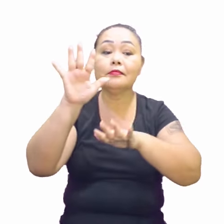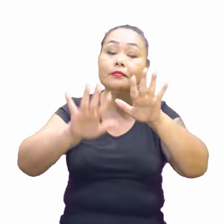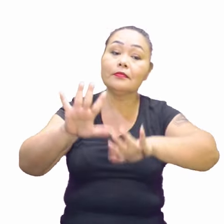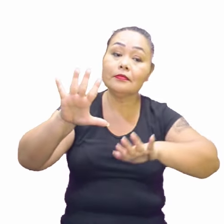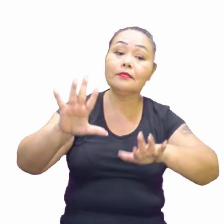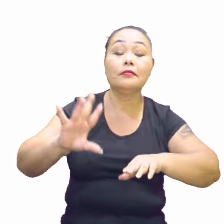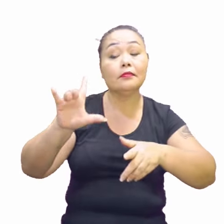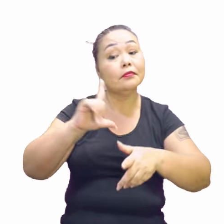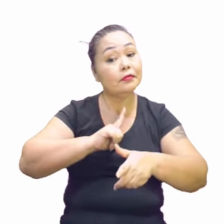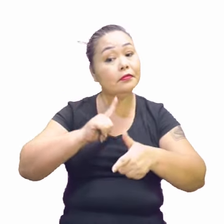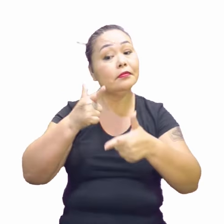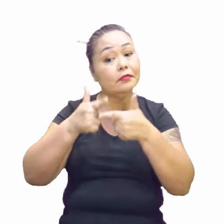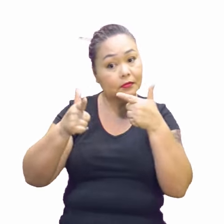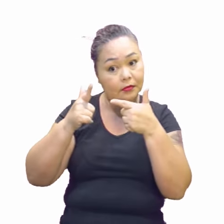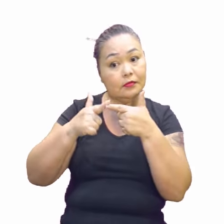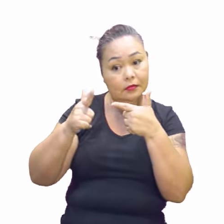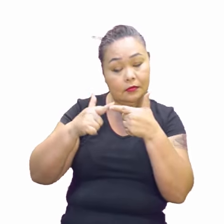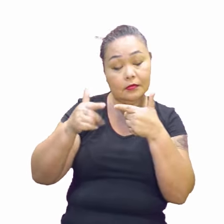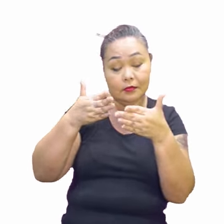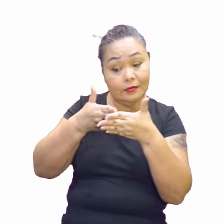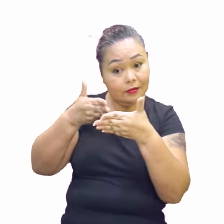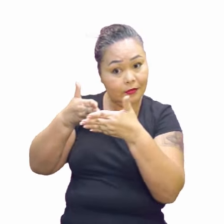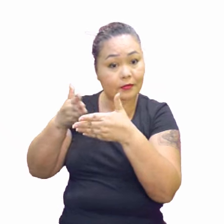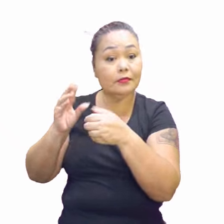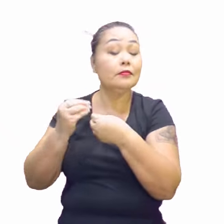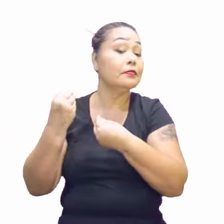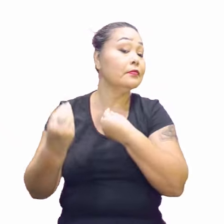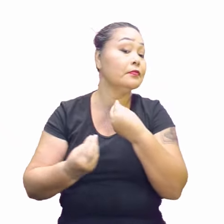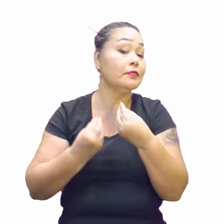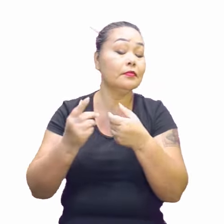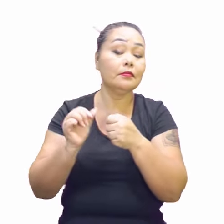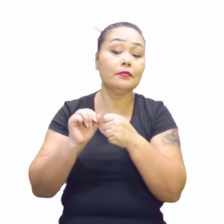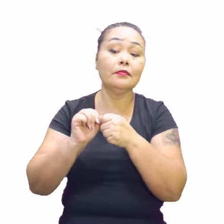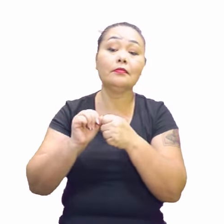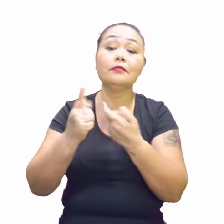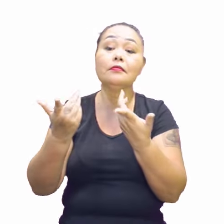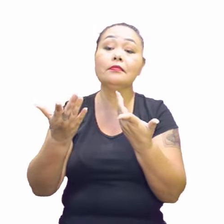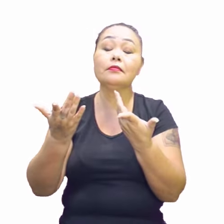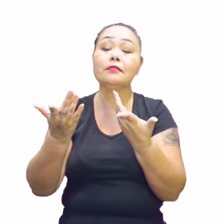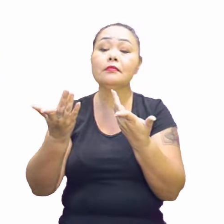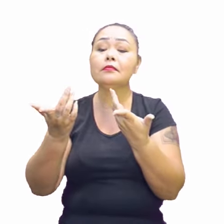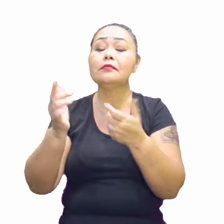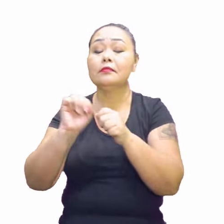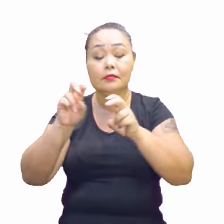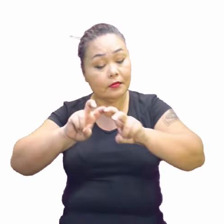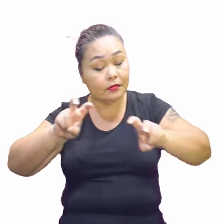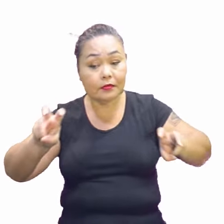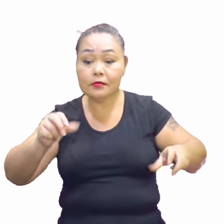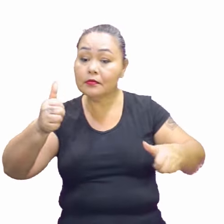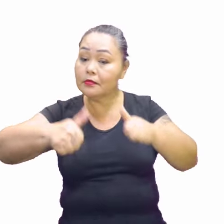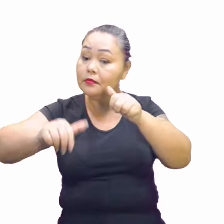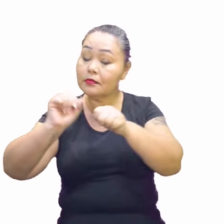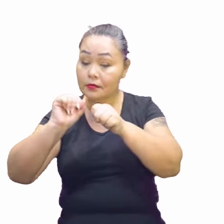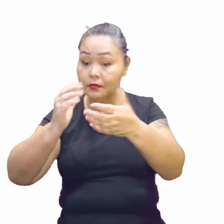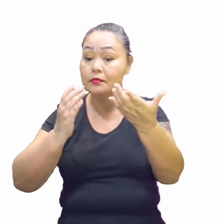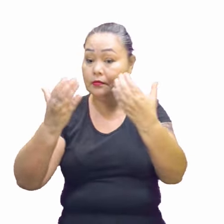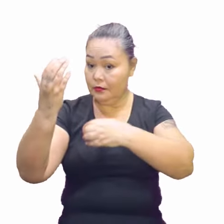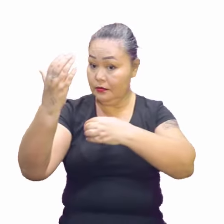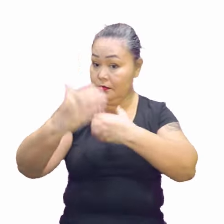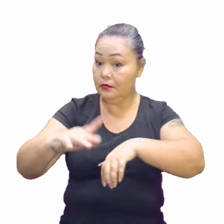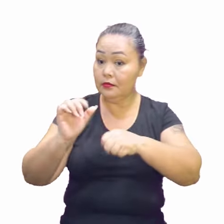algumas dificuldades. Tá certo? Como assim quando faço esses exames? São as bancas de